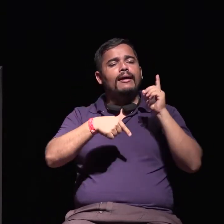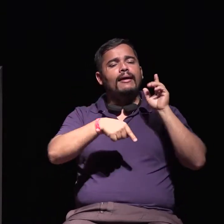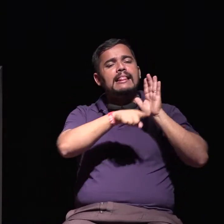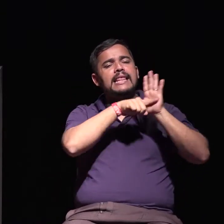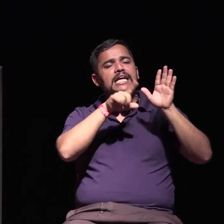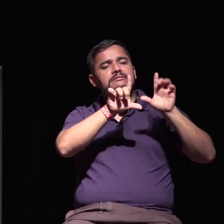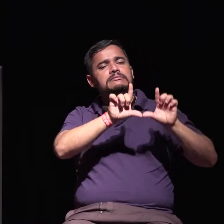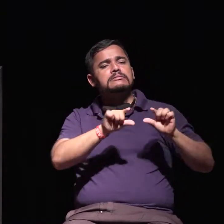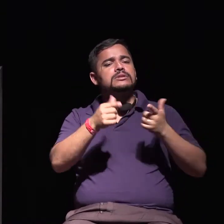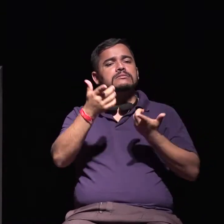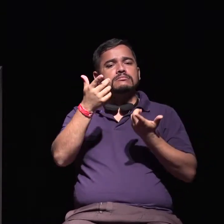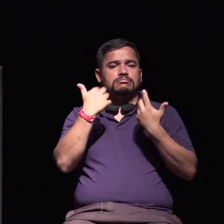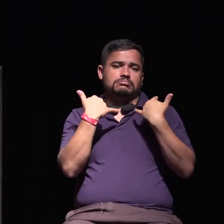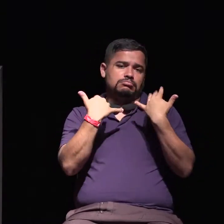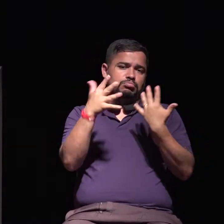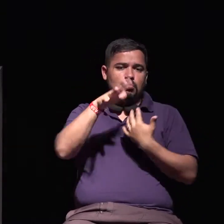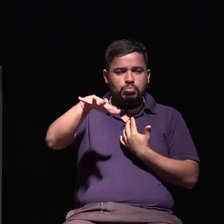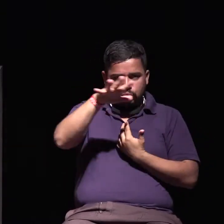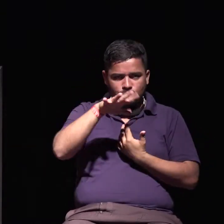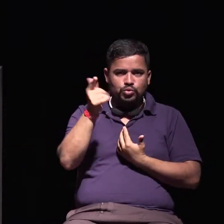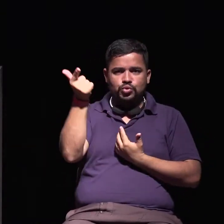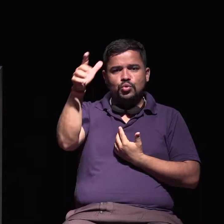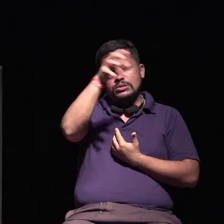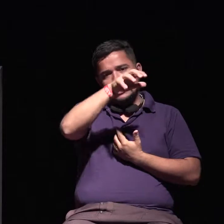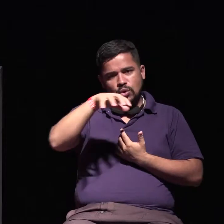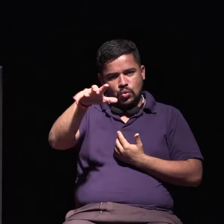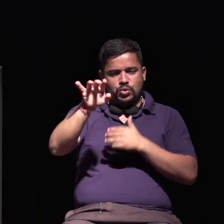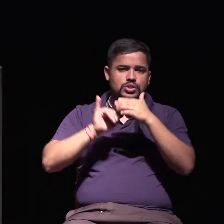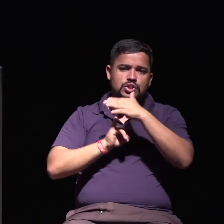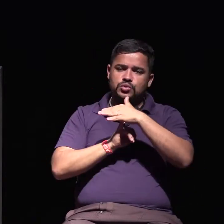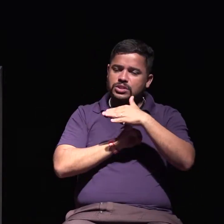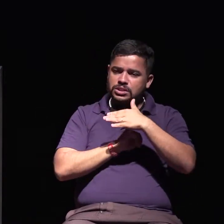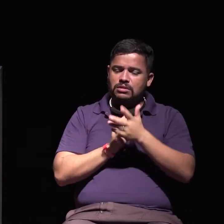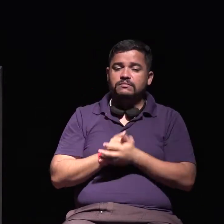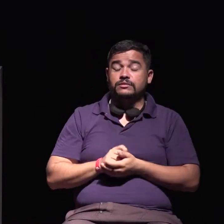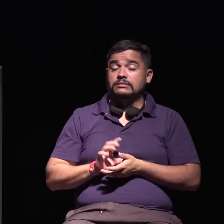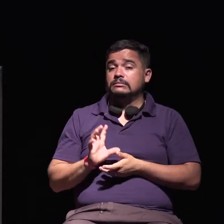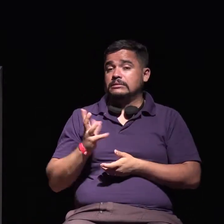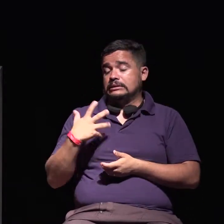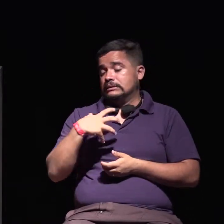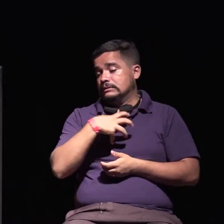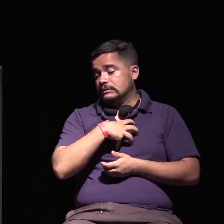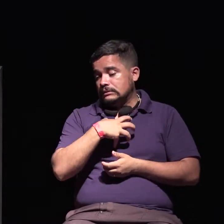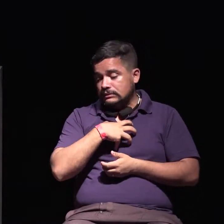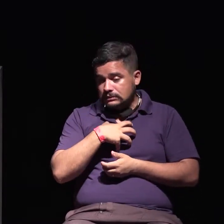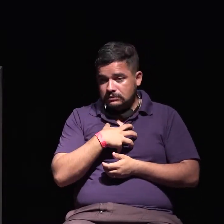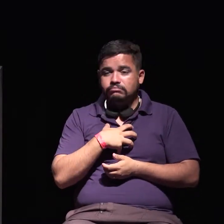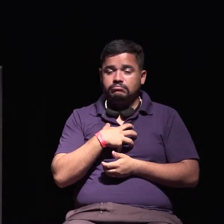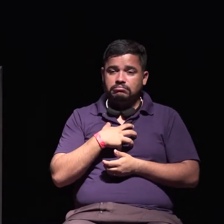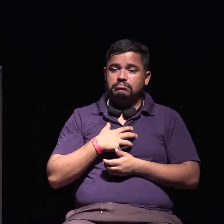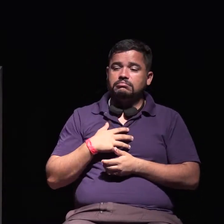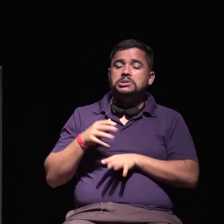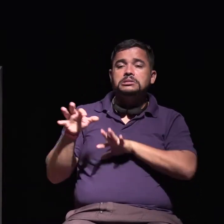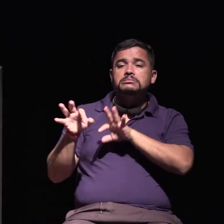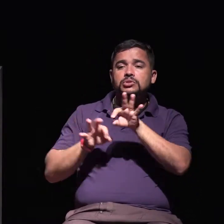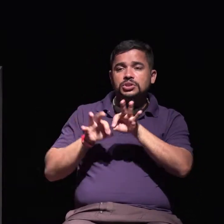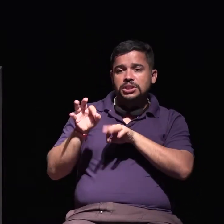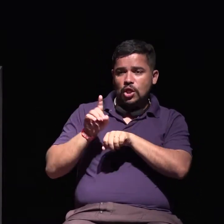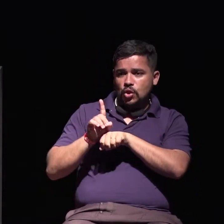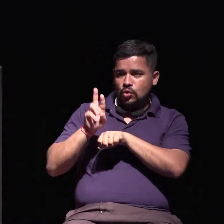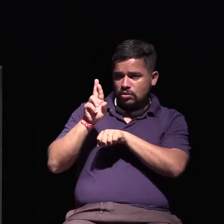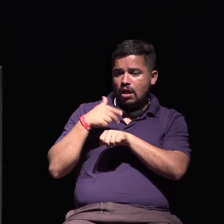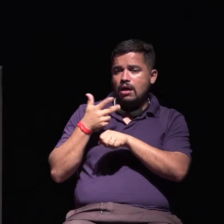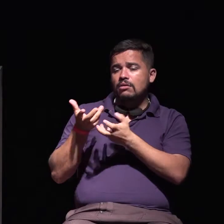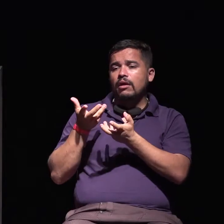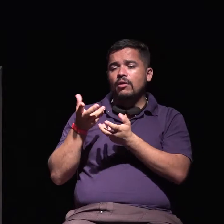por parte do público e de outros setores da instituição. E essa foi uma das situações que me levou ao meu atual projeto de doutorado, no